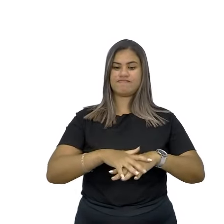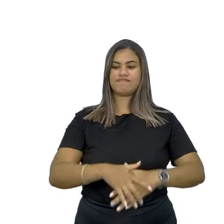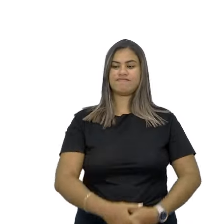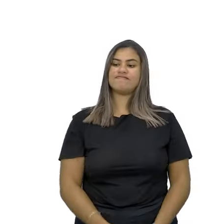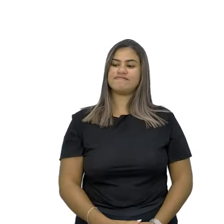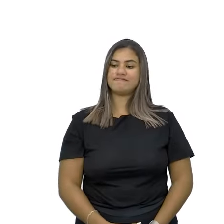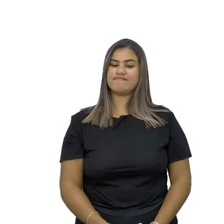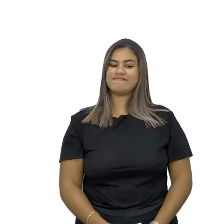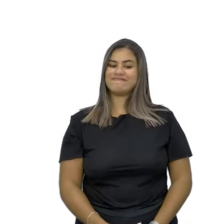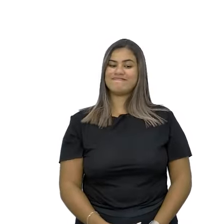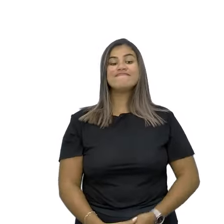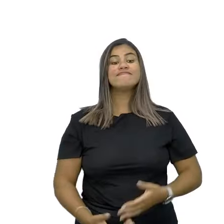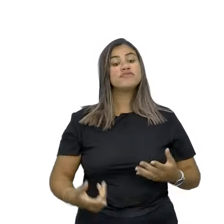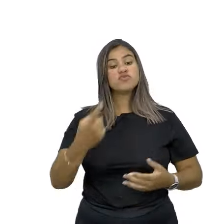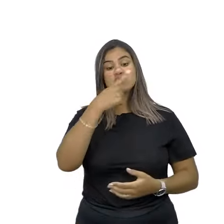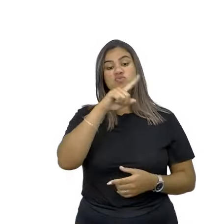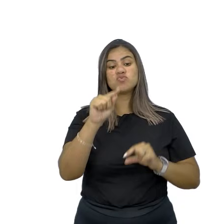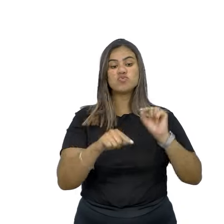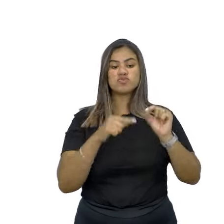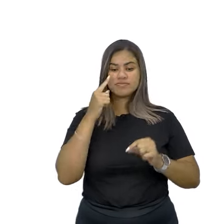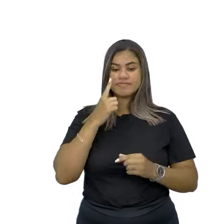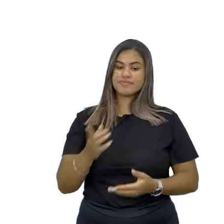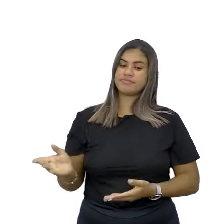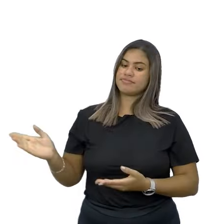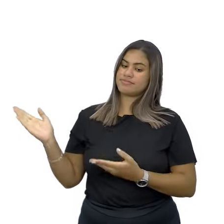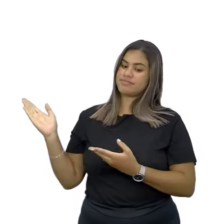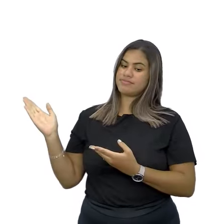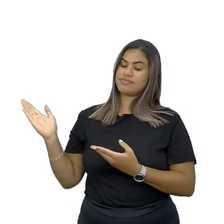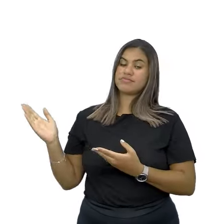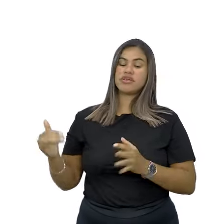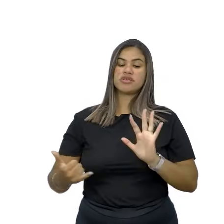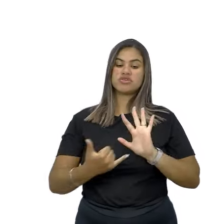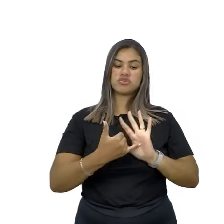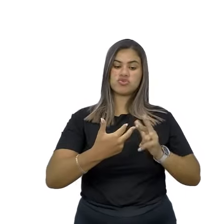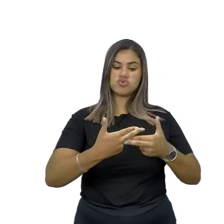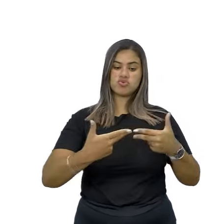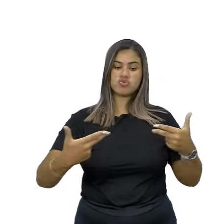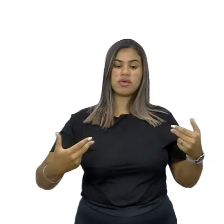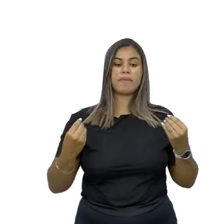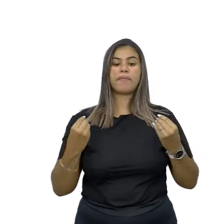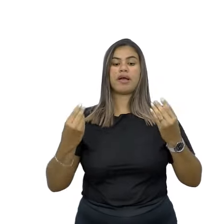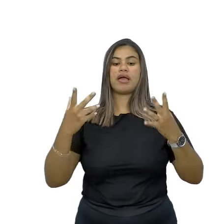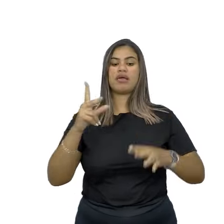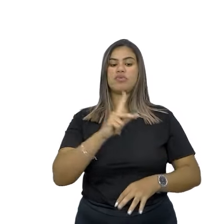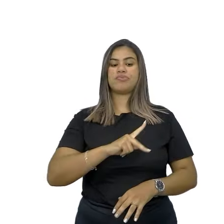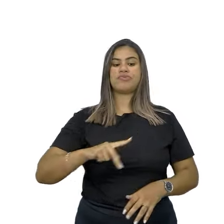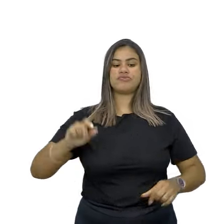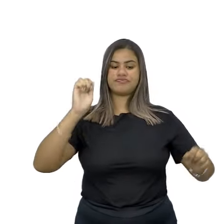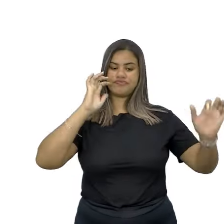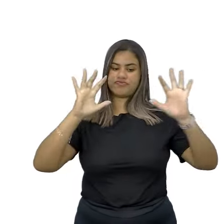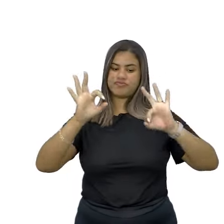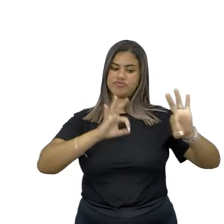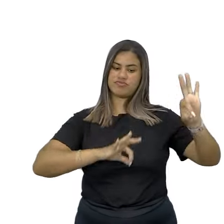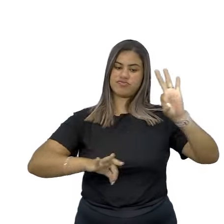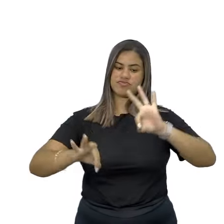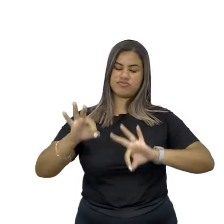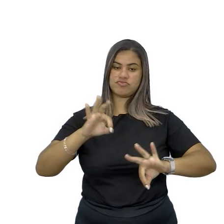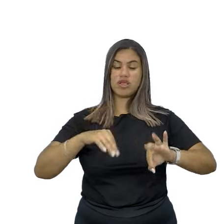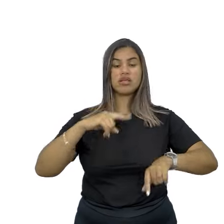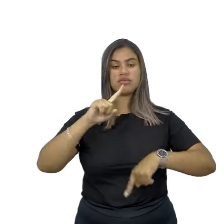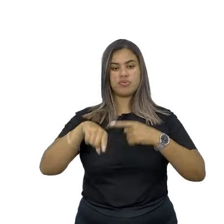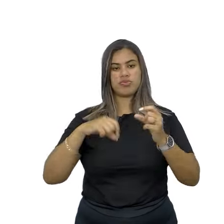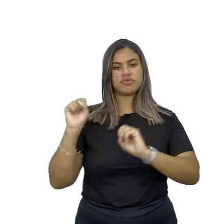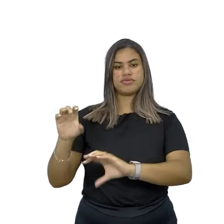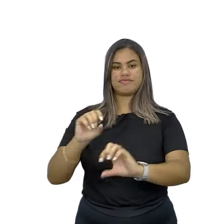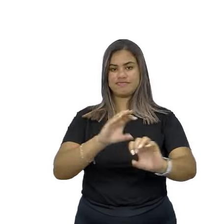matemático. E, por último, definir indicadores para que o professor reflita sobre o seu planejamento